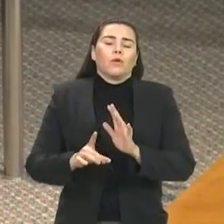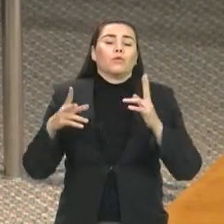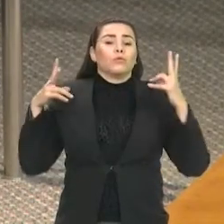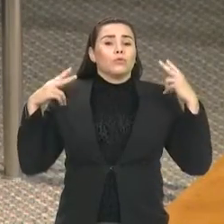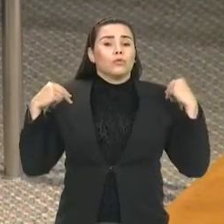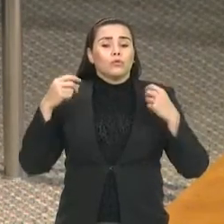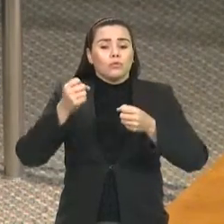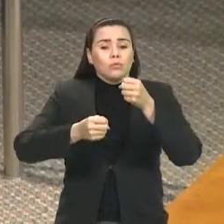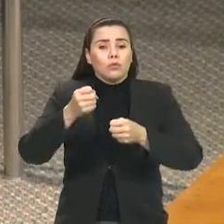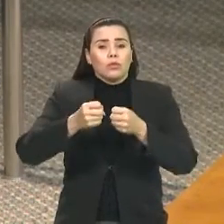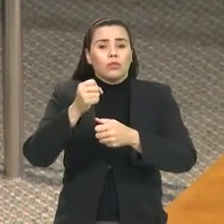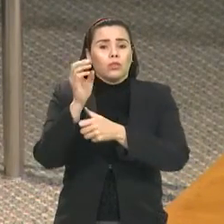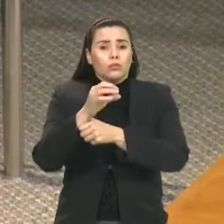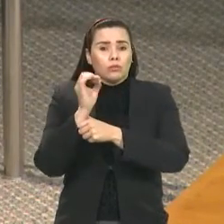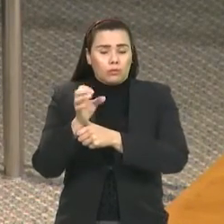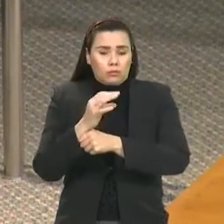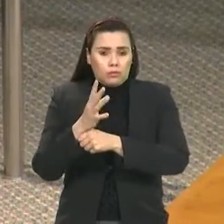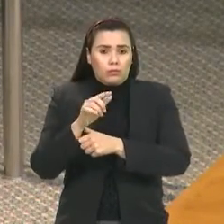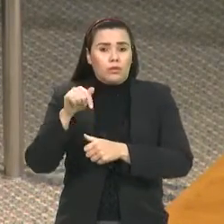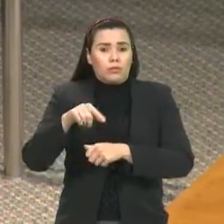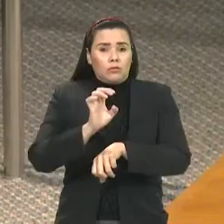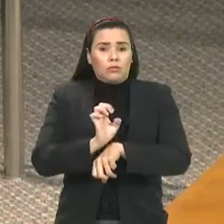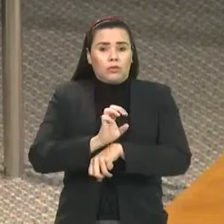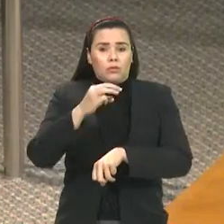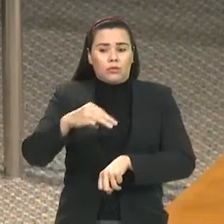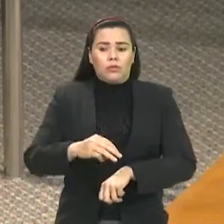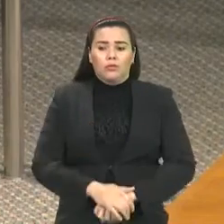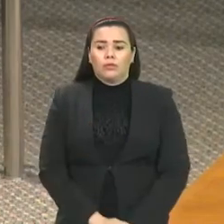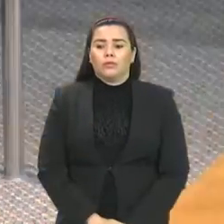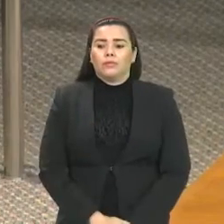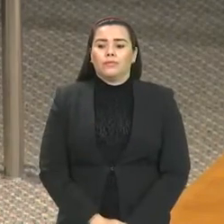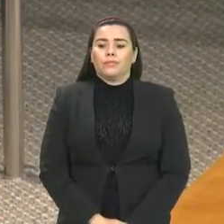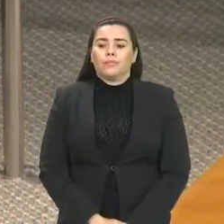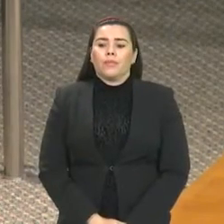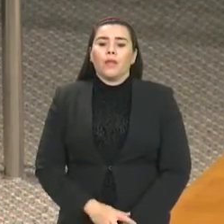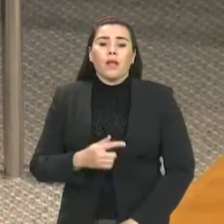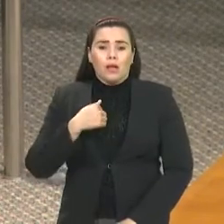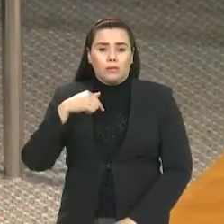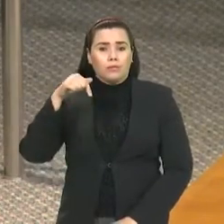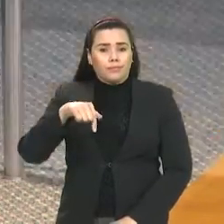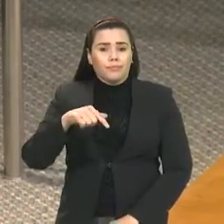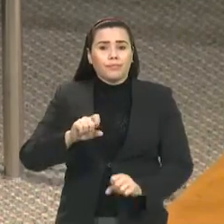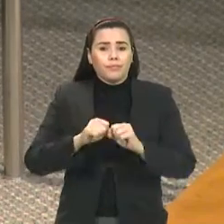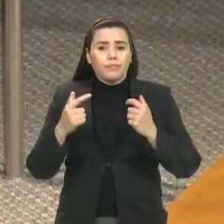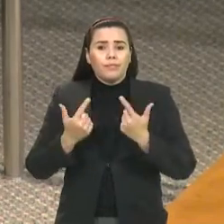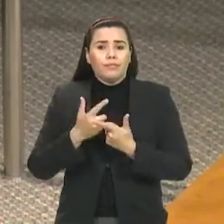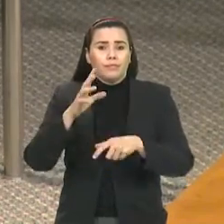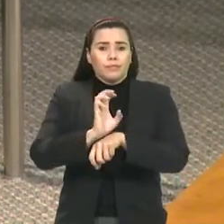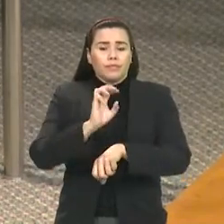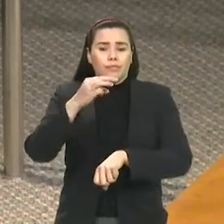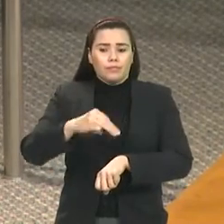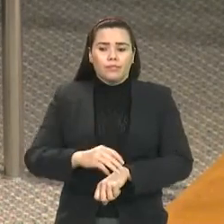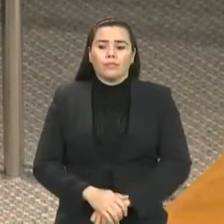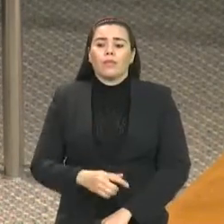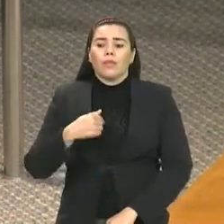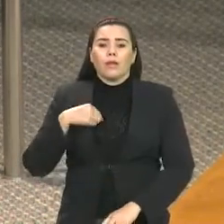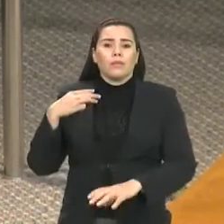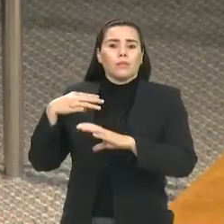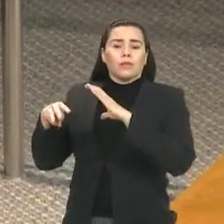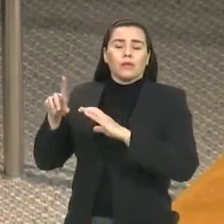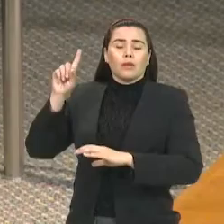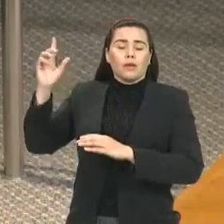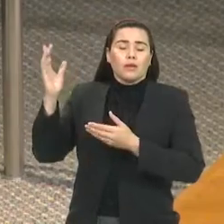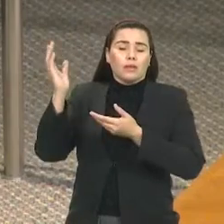na sexta-feira, estou aqui na Assembleia Legislativa e já mandamos um expediente para a Câmara e para o Senado, para os